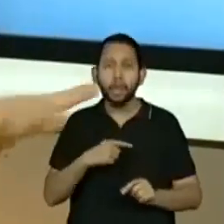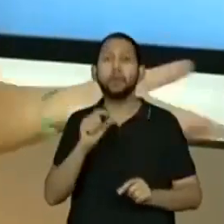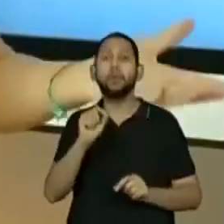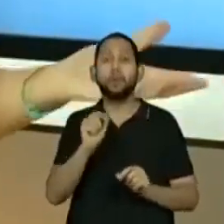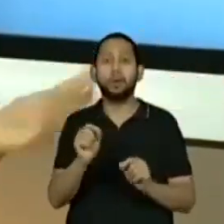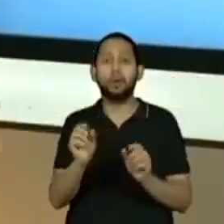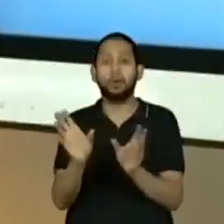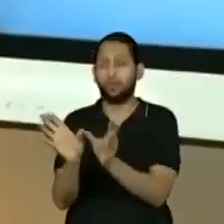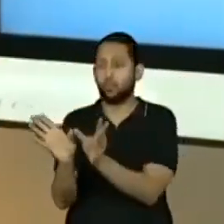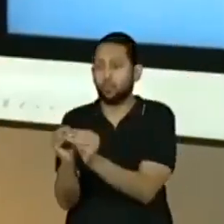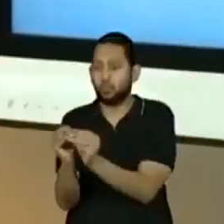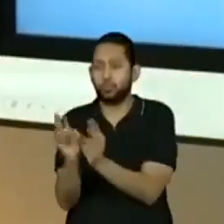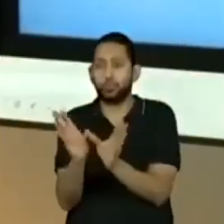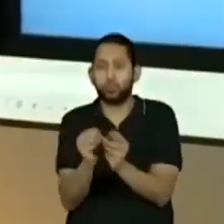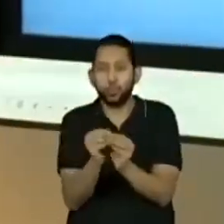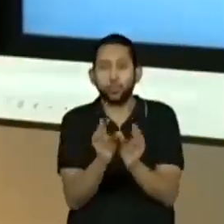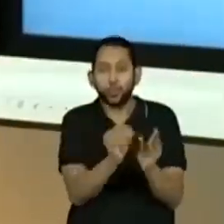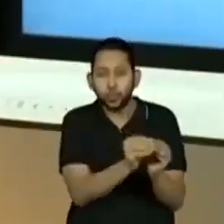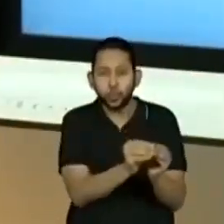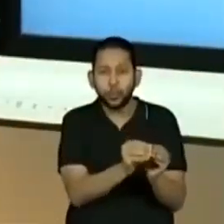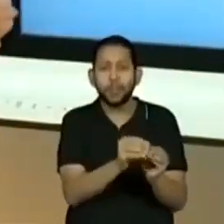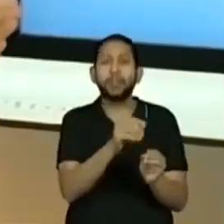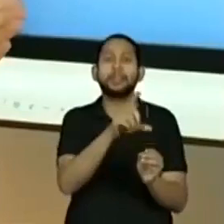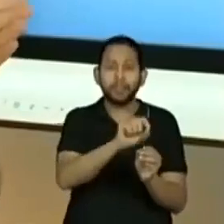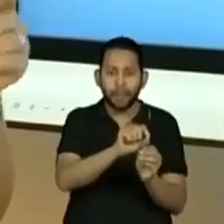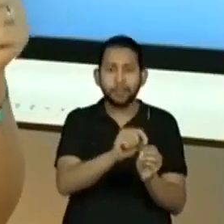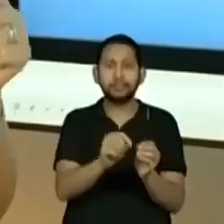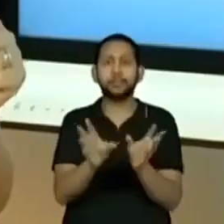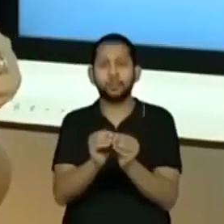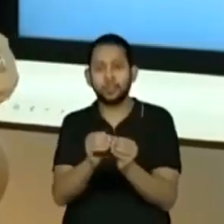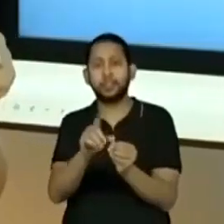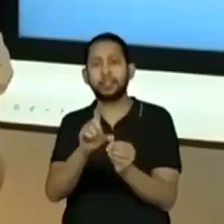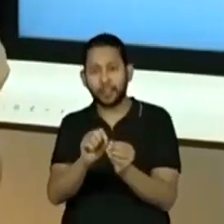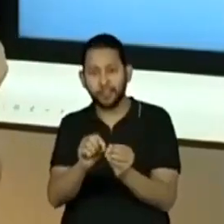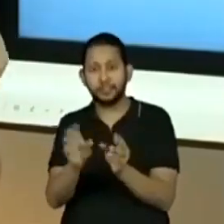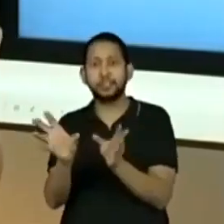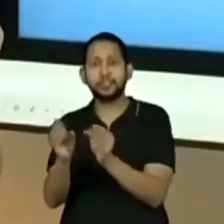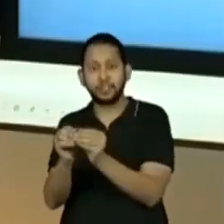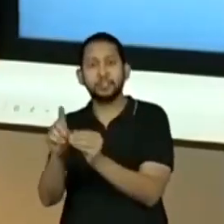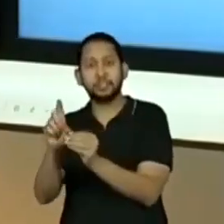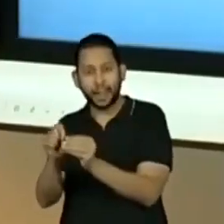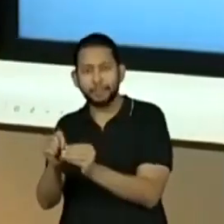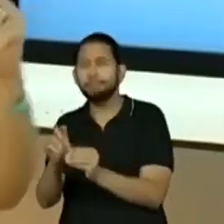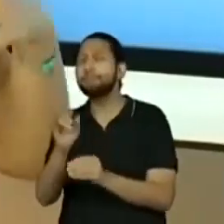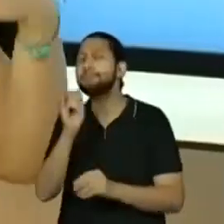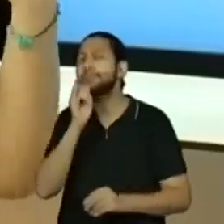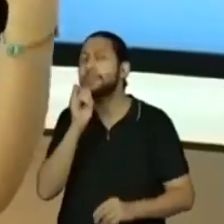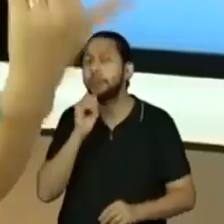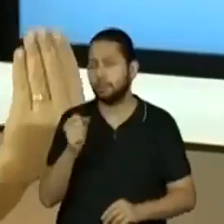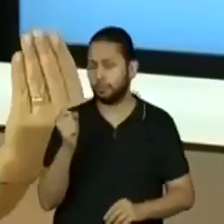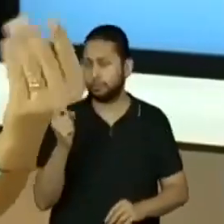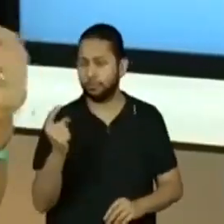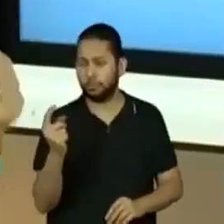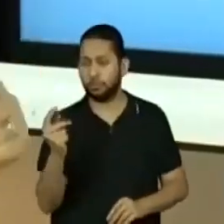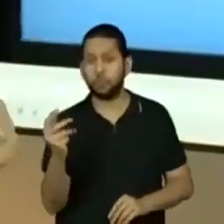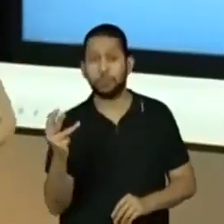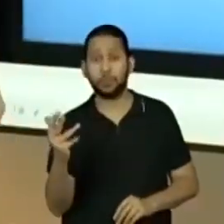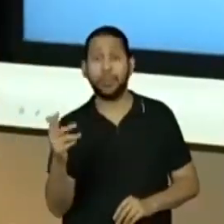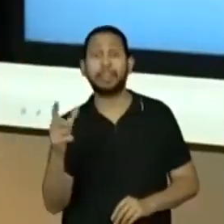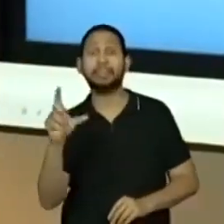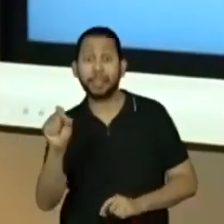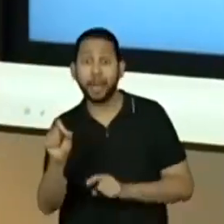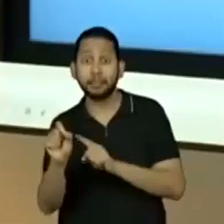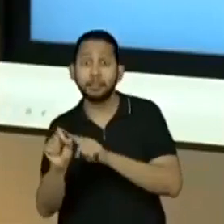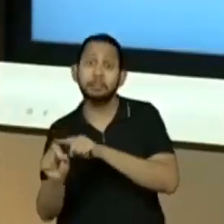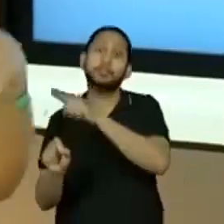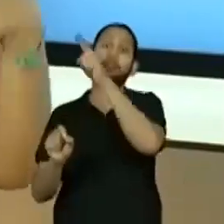em 10. O que isso significa? Que a cada 10 unidades você troca por uma dezena, a cada 10 dezenas você